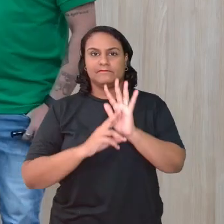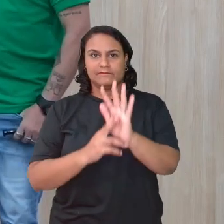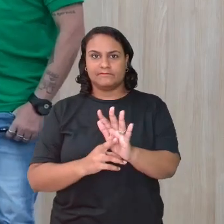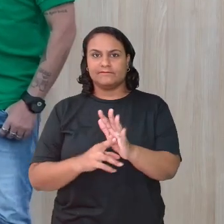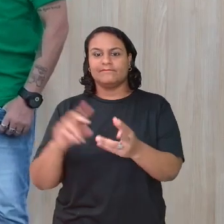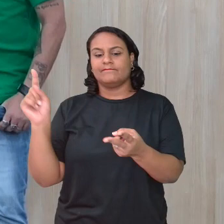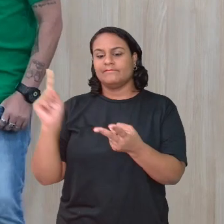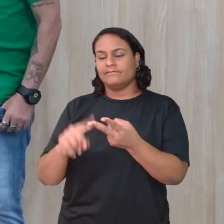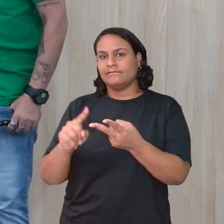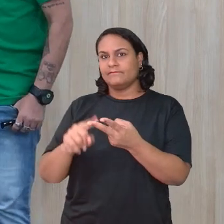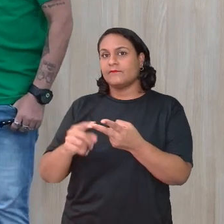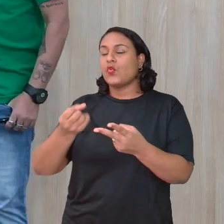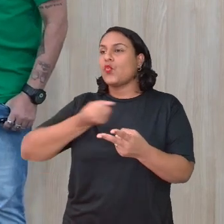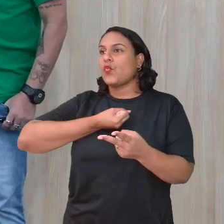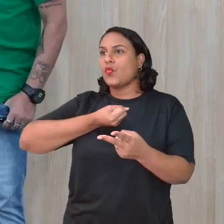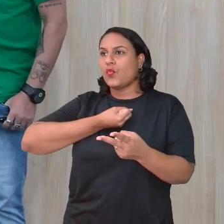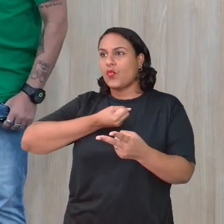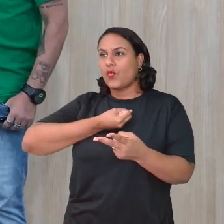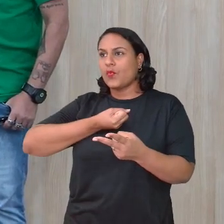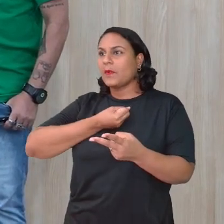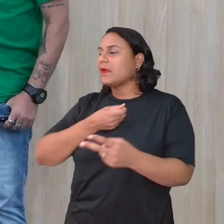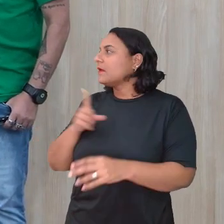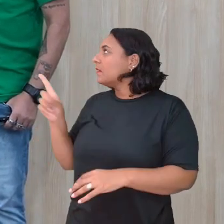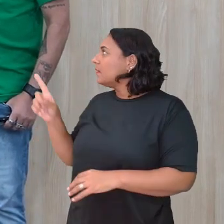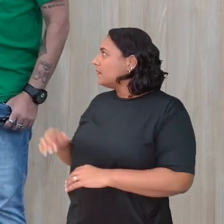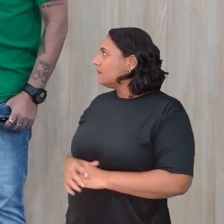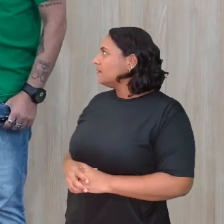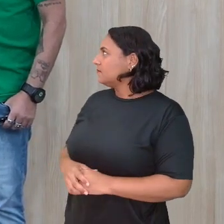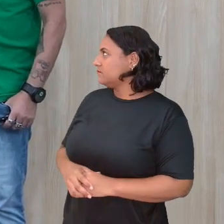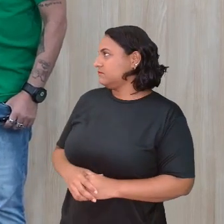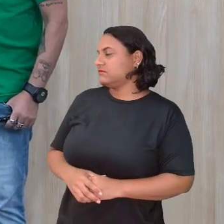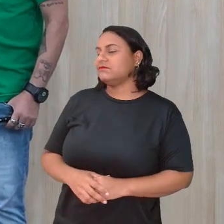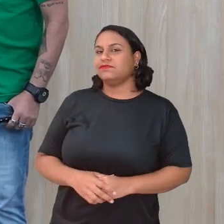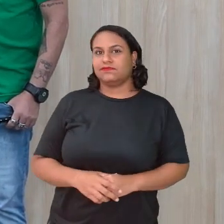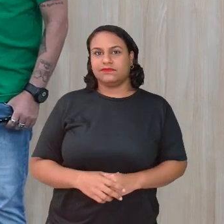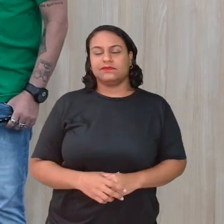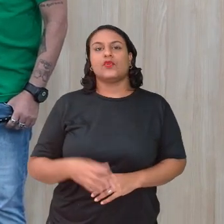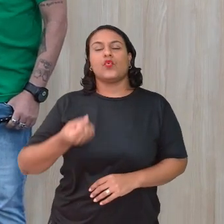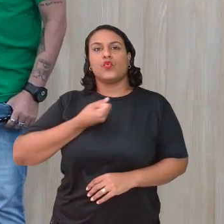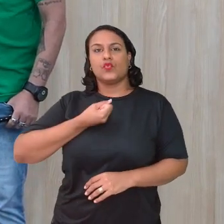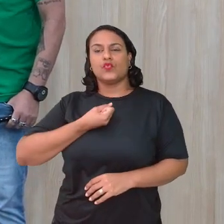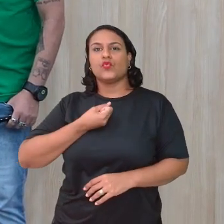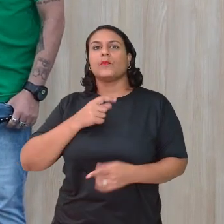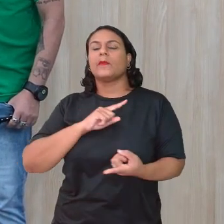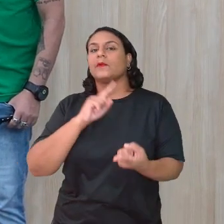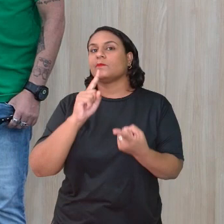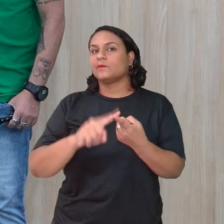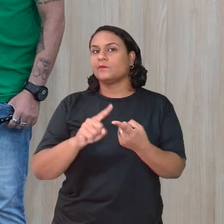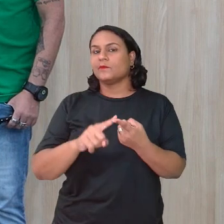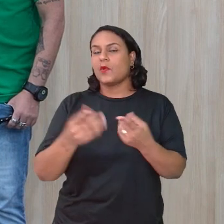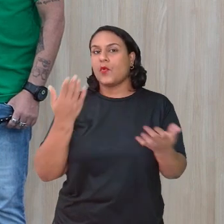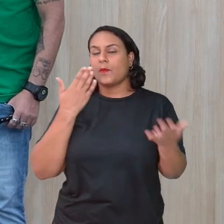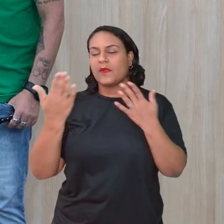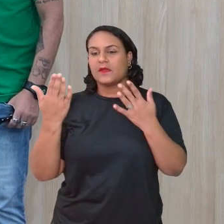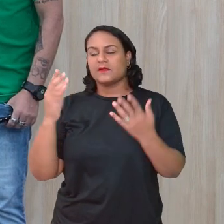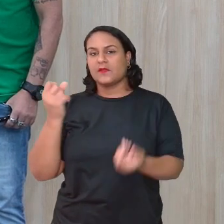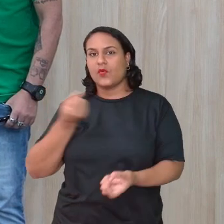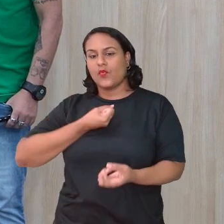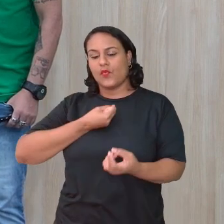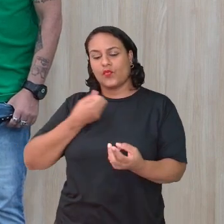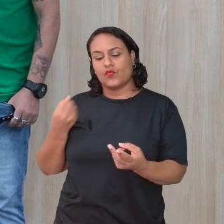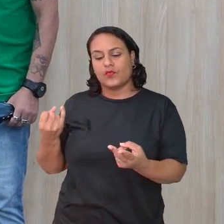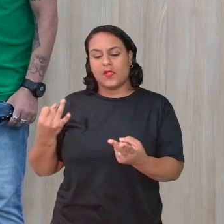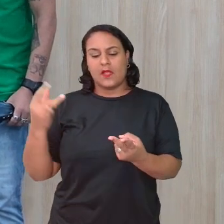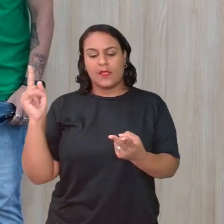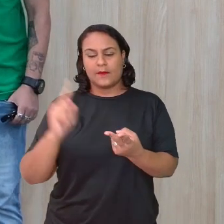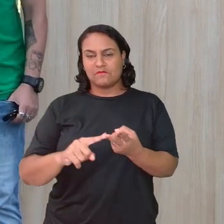probabilidade numericamente, nesse caso aqui, com relação ao número de casos favoráveis comparado com o de